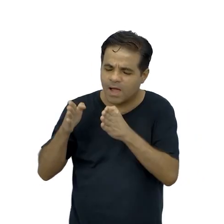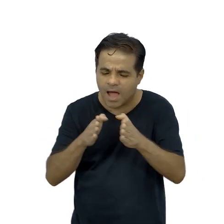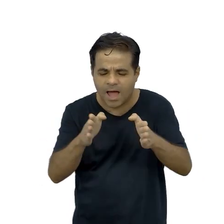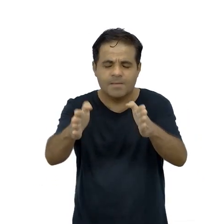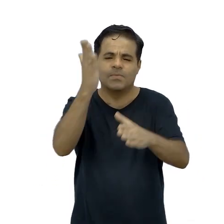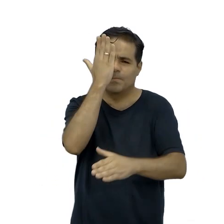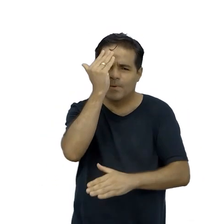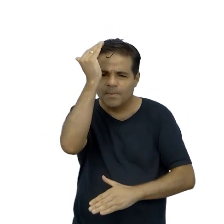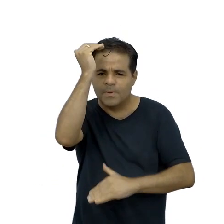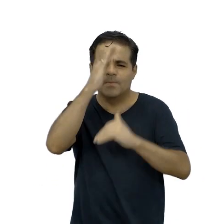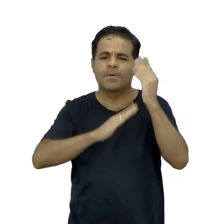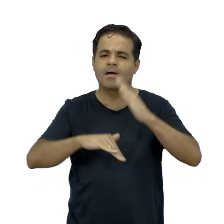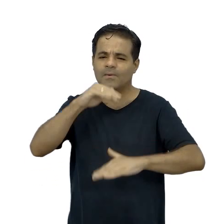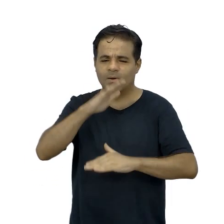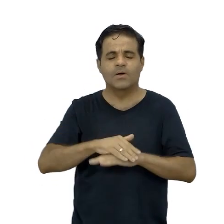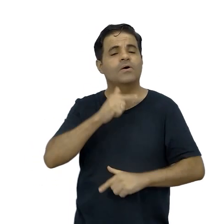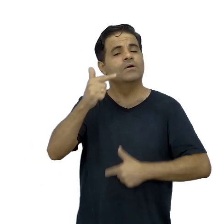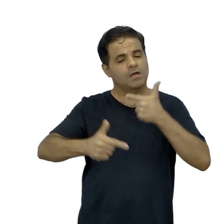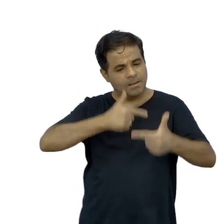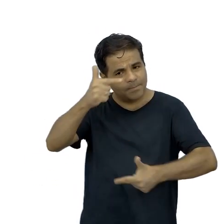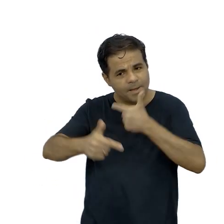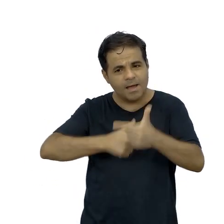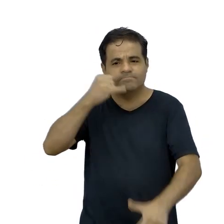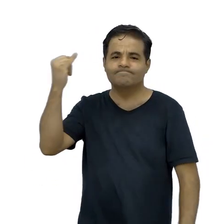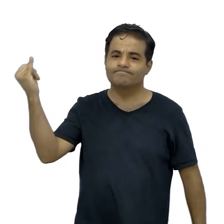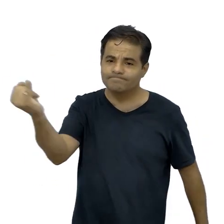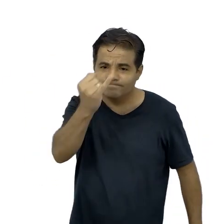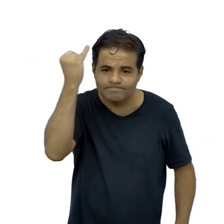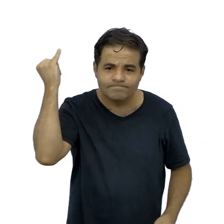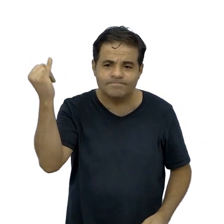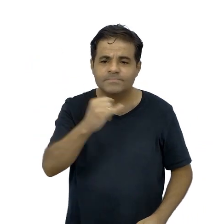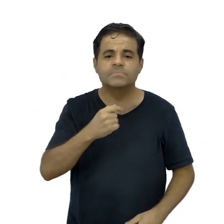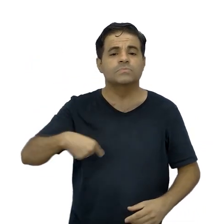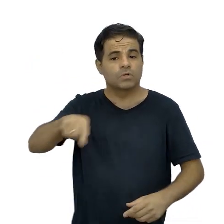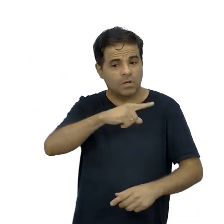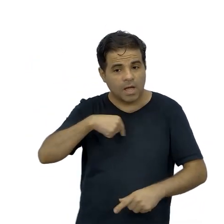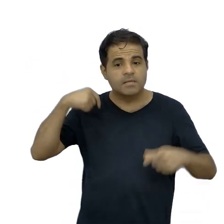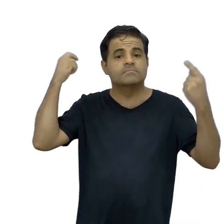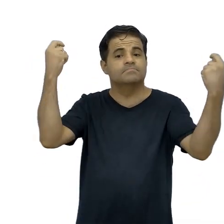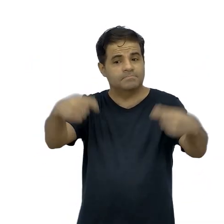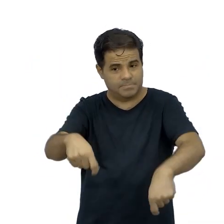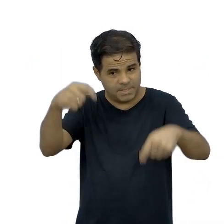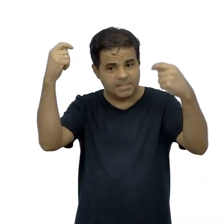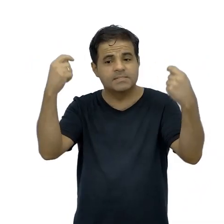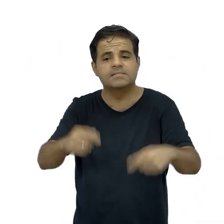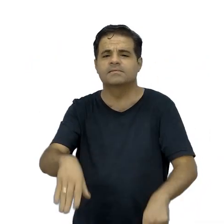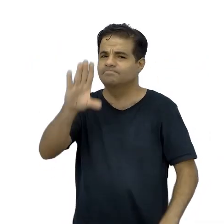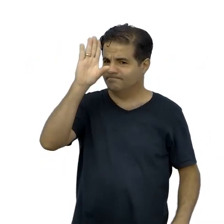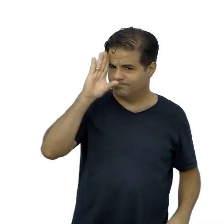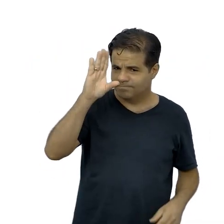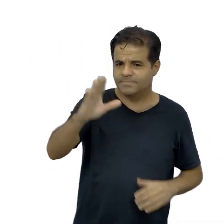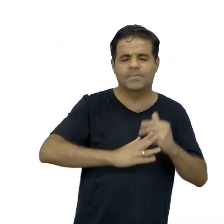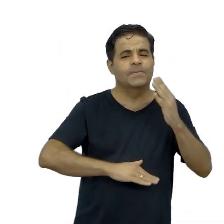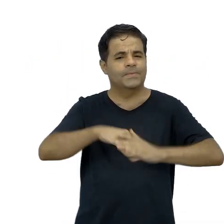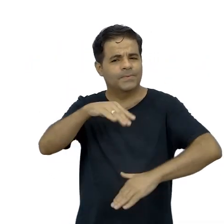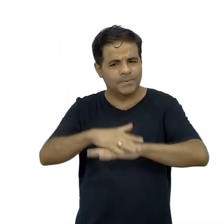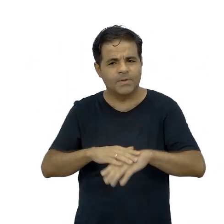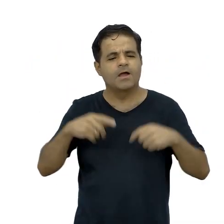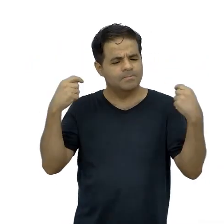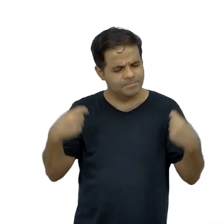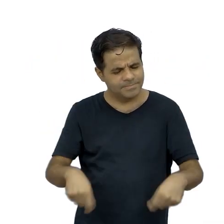de sucesso. Então, o nosso trabalho é de extrema importância e nós precisamos priorizar essas